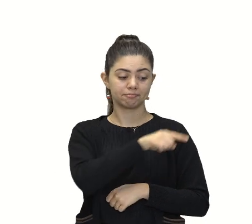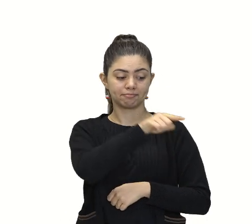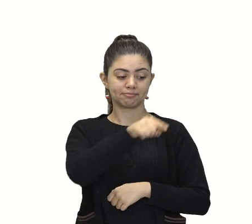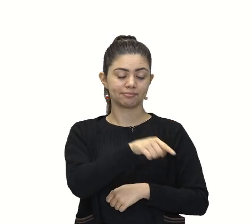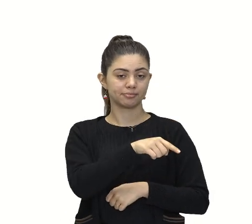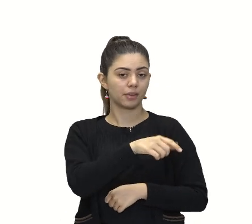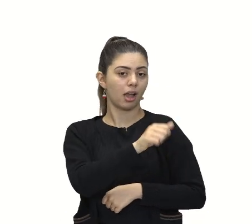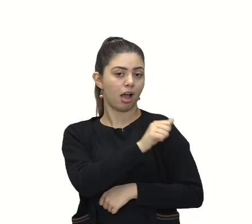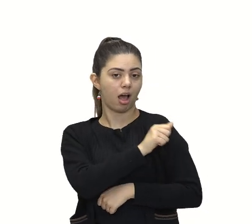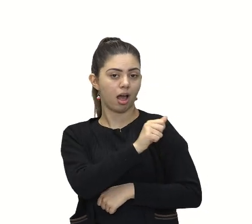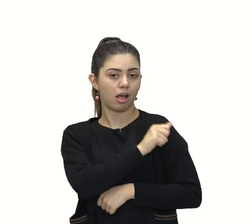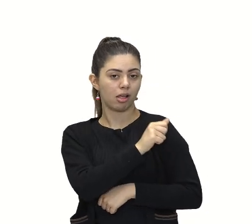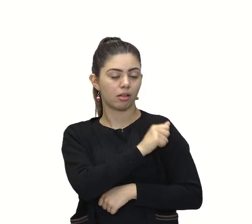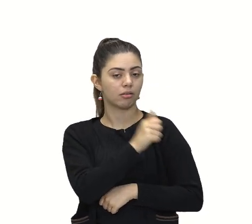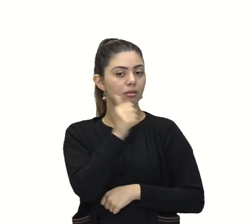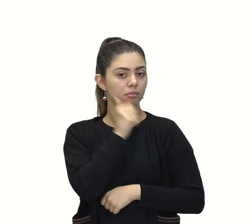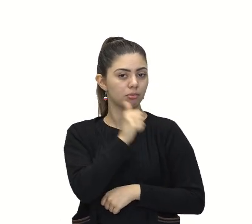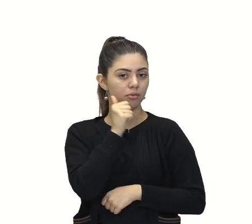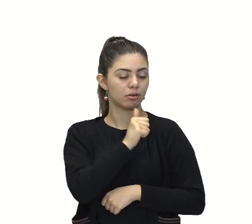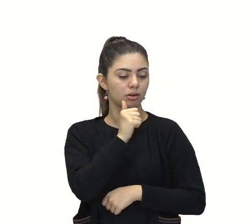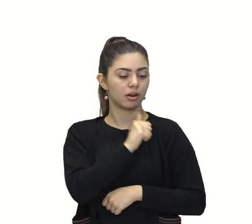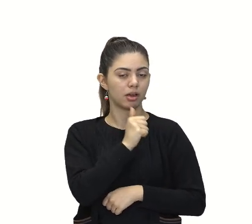8º ano